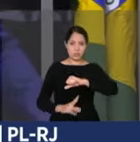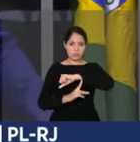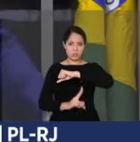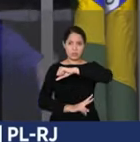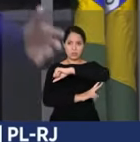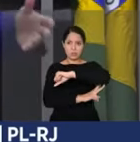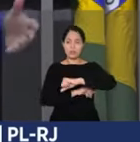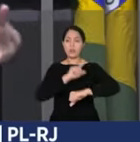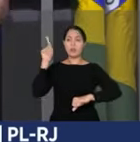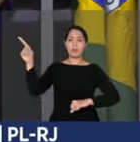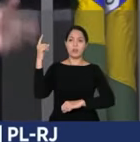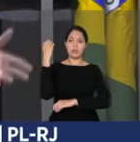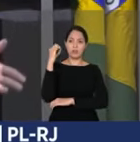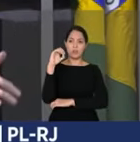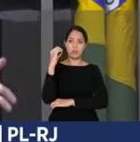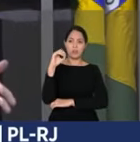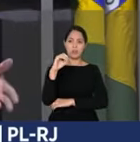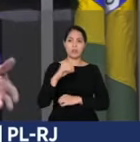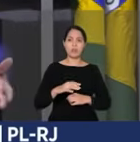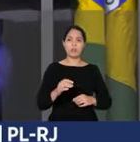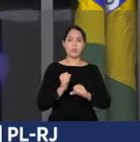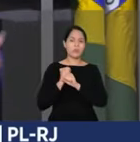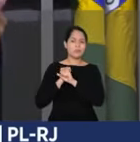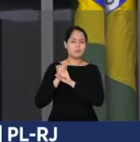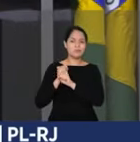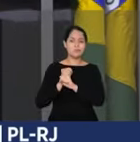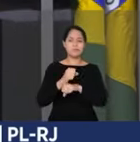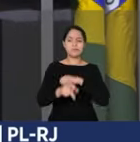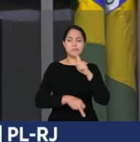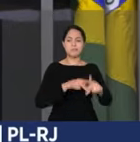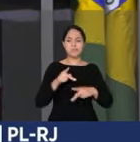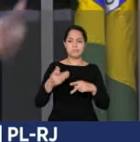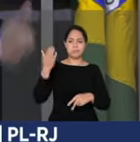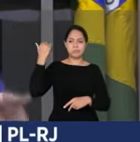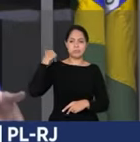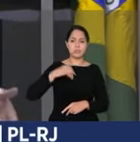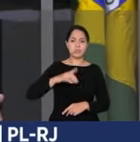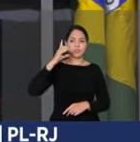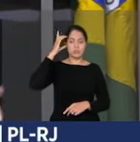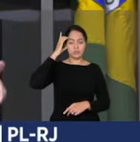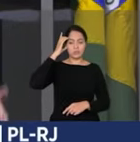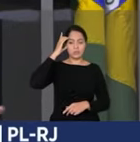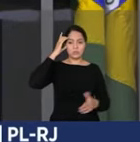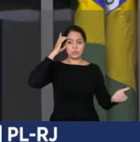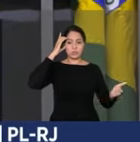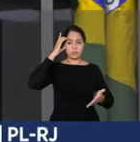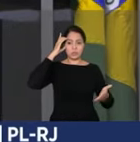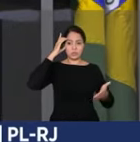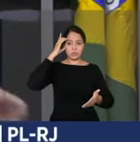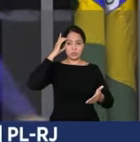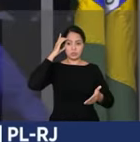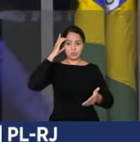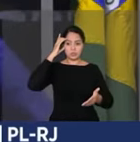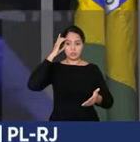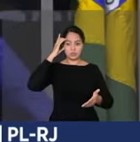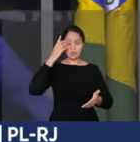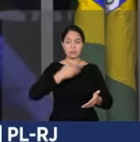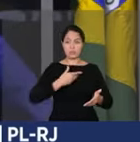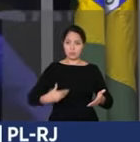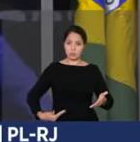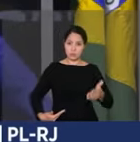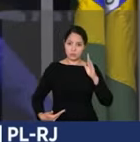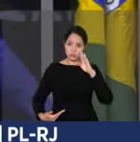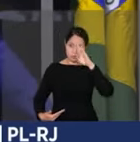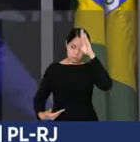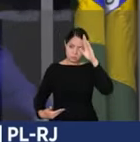Alegre, que foi aguardada há anos pelos gaúchos, desde o governo Dilma, e que foi concretizada pelo governo Bolsonaro?